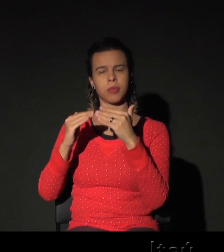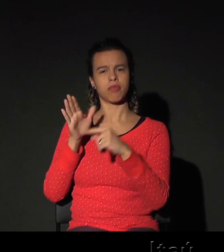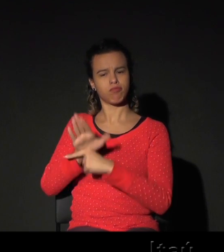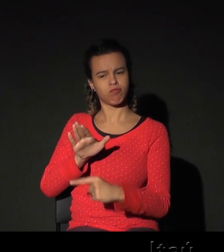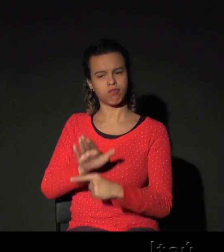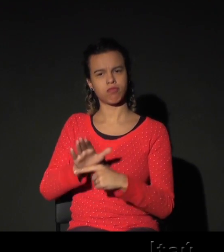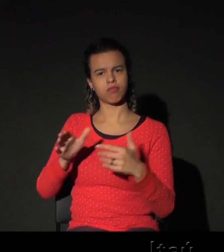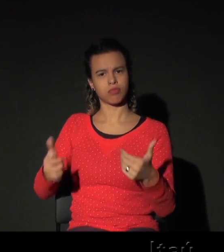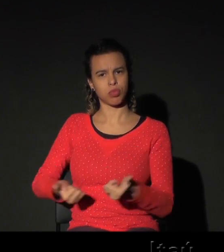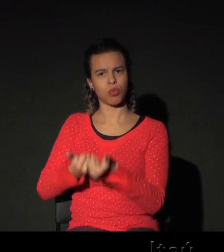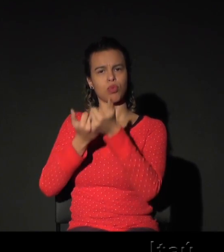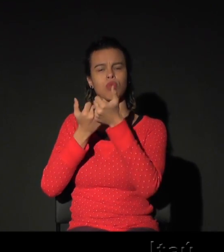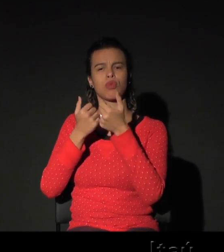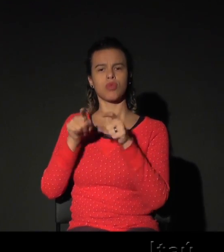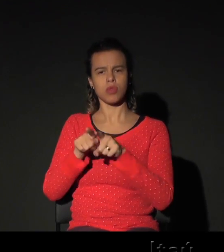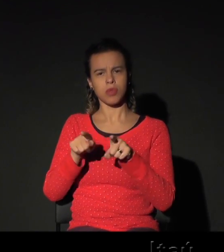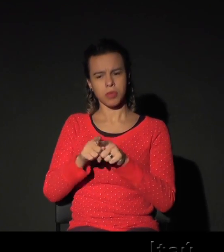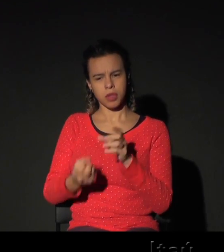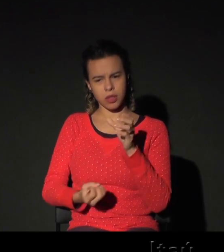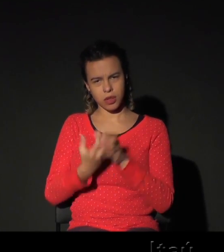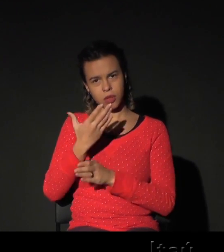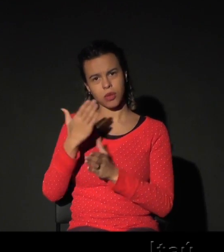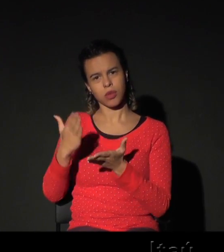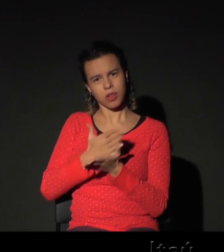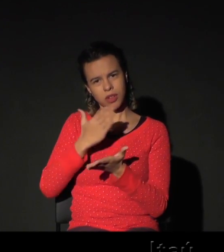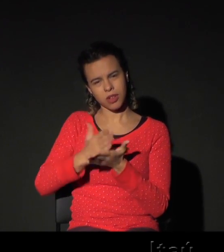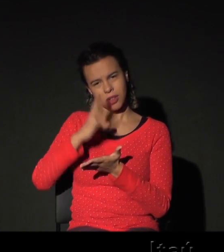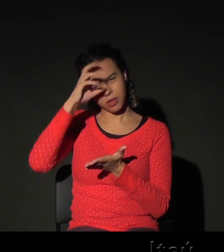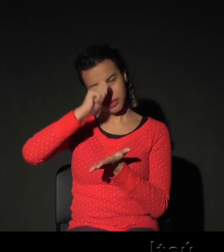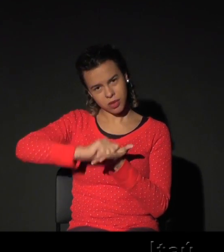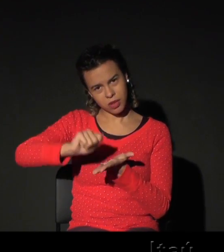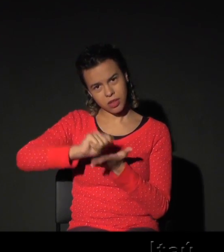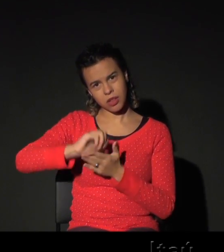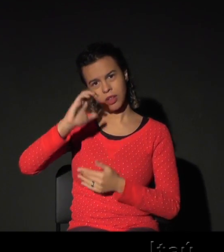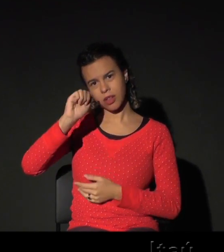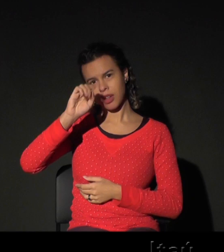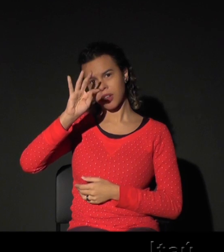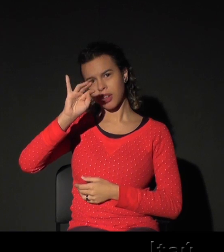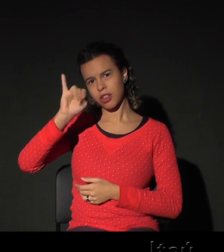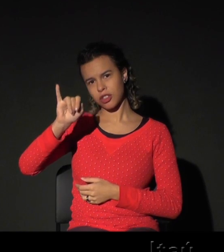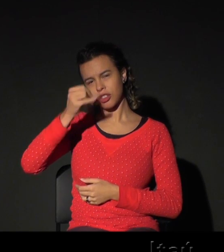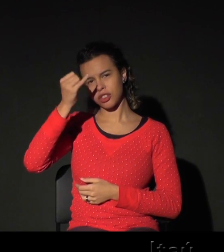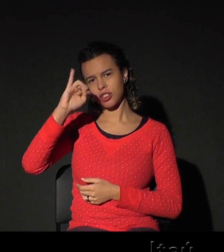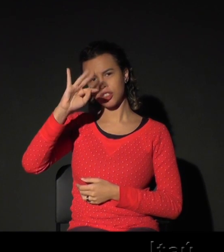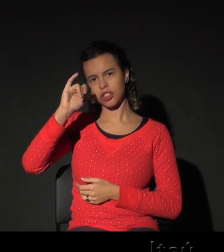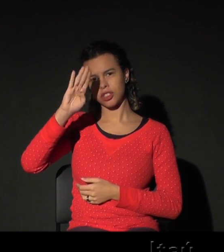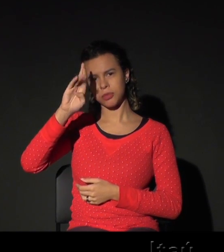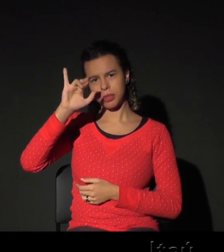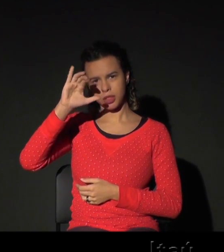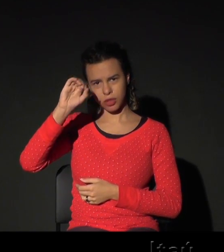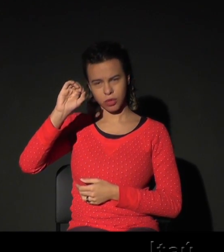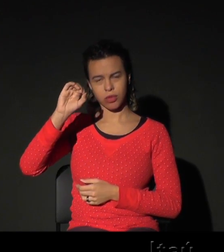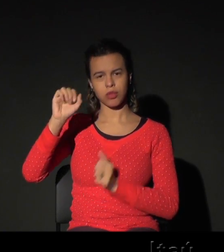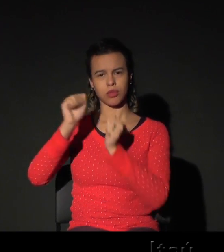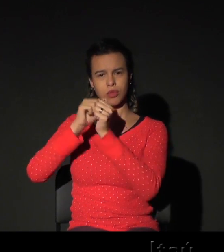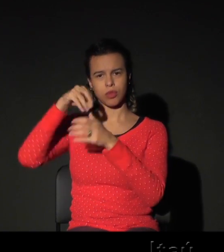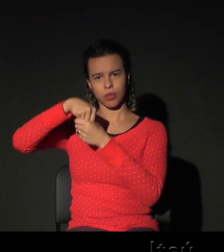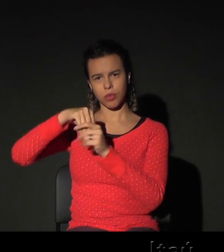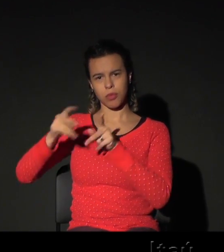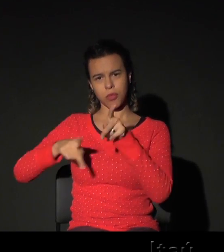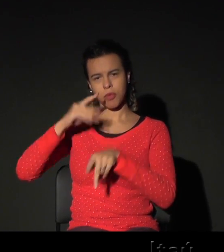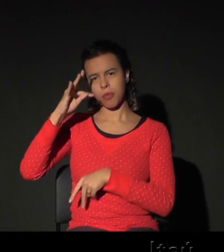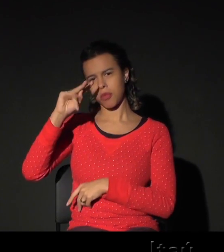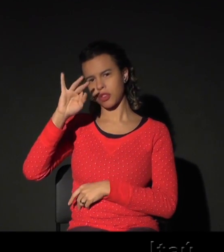e e criamos a cartilha Caju tibiro terra do ind Potiguara que foi o levantamento junto com os